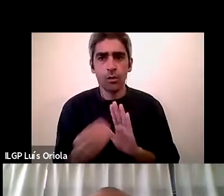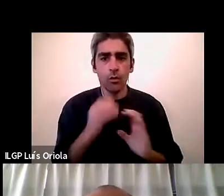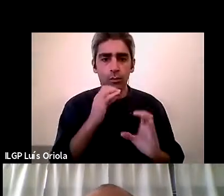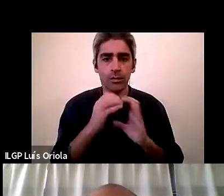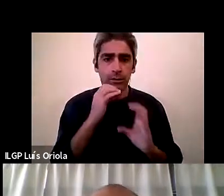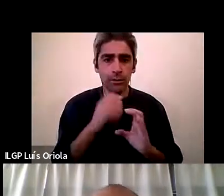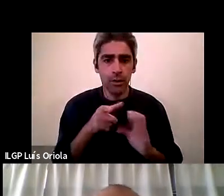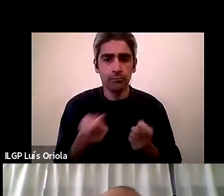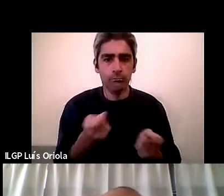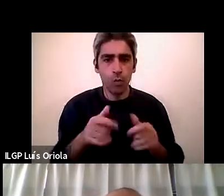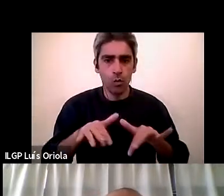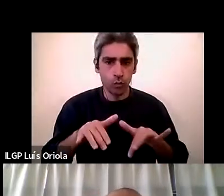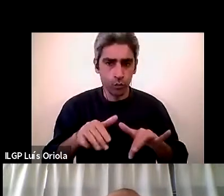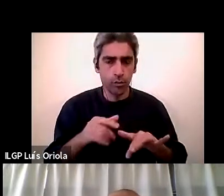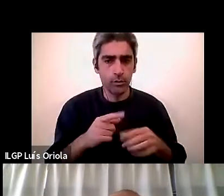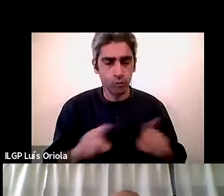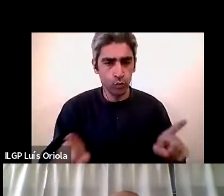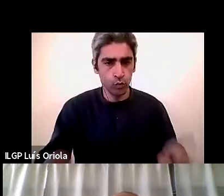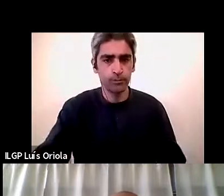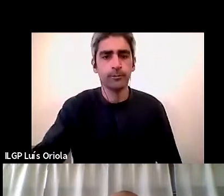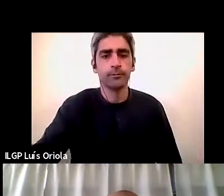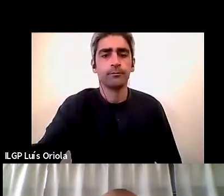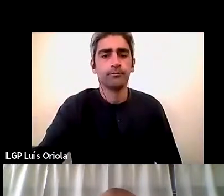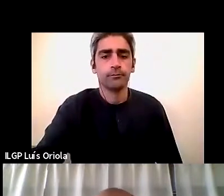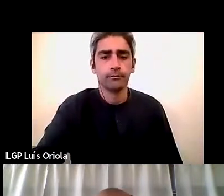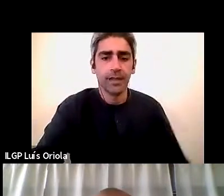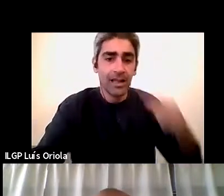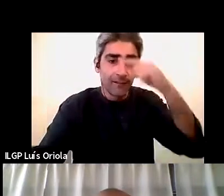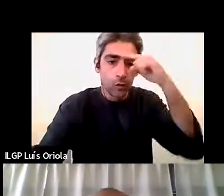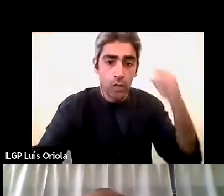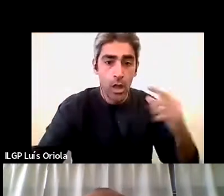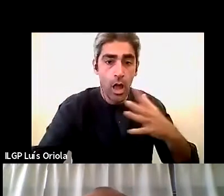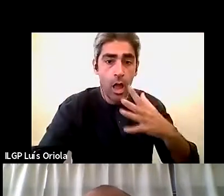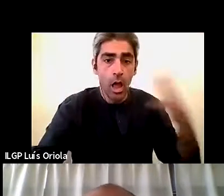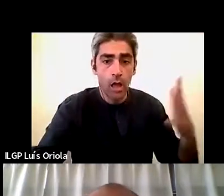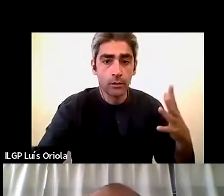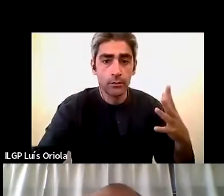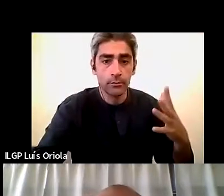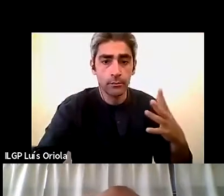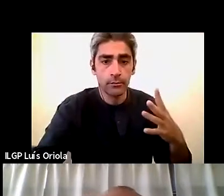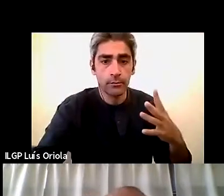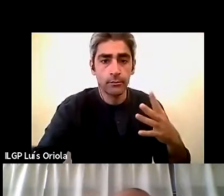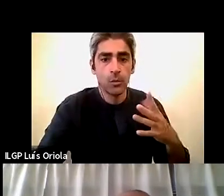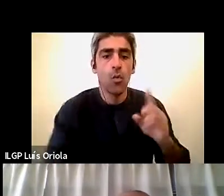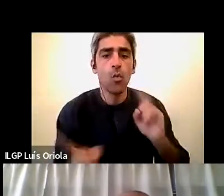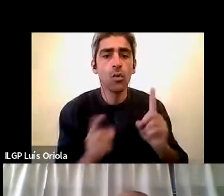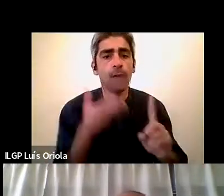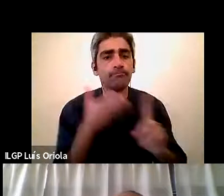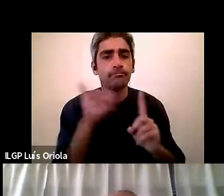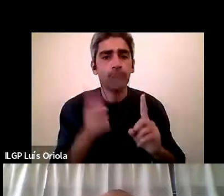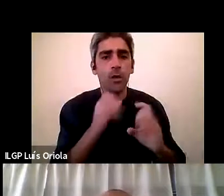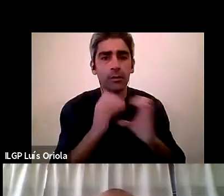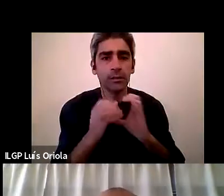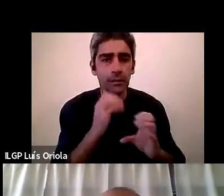comunicação mediada por computador. Aqui as grandes dificuldades a nível do que é a eficácia da própria comunicação e do que é